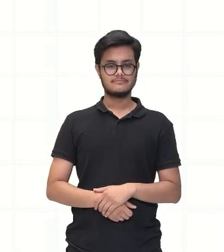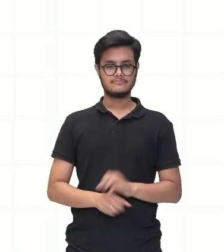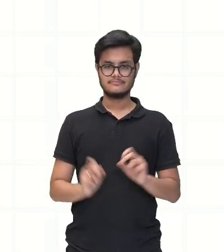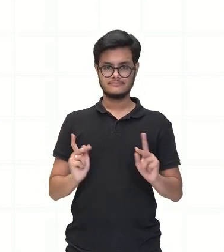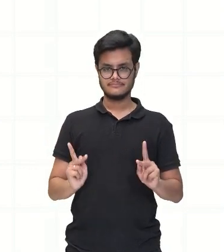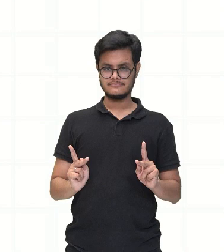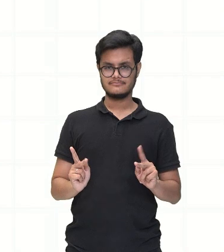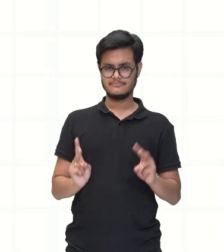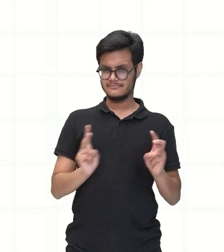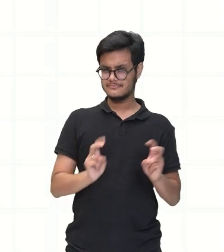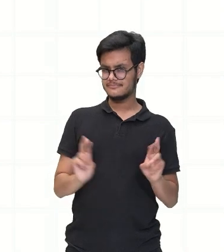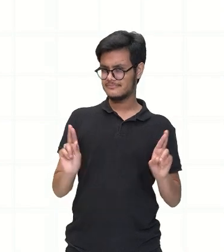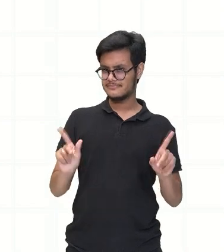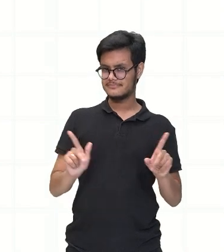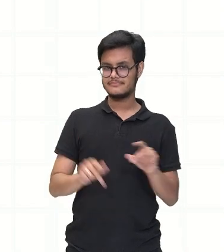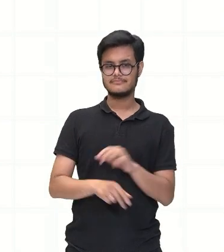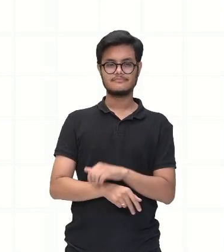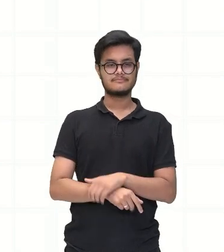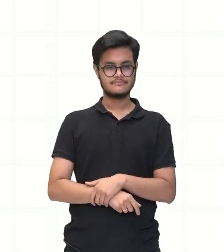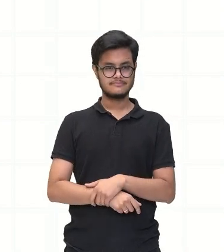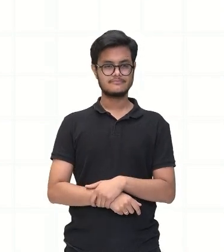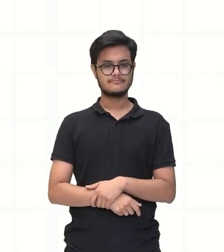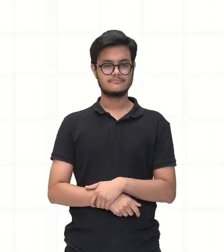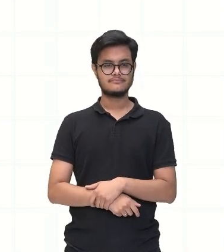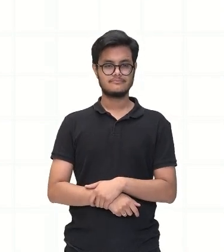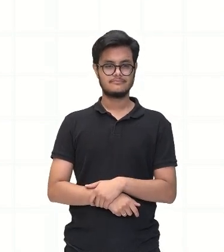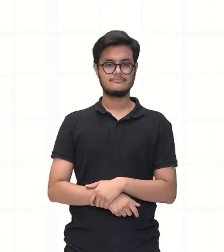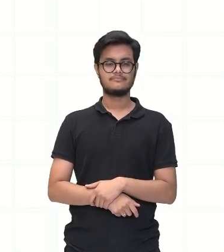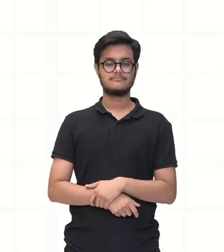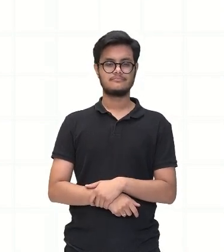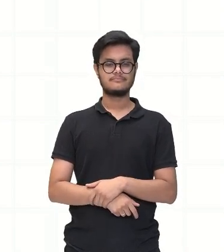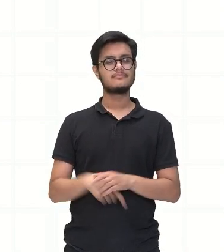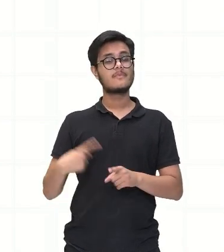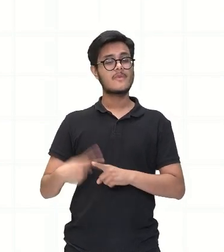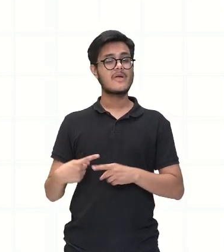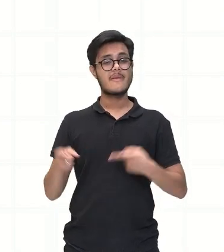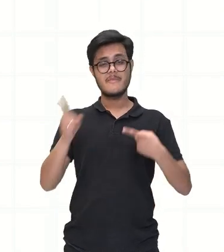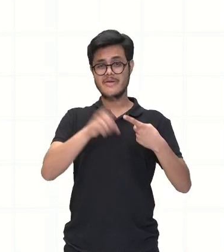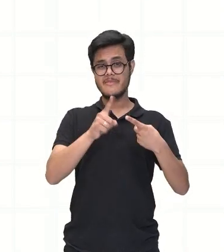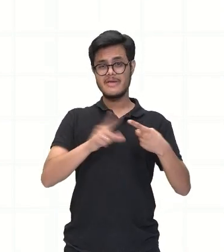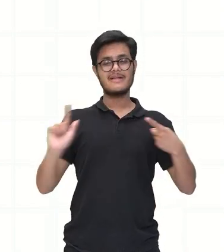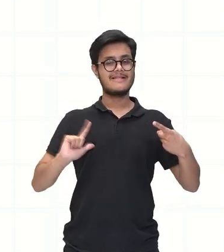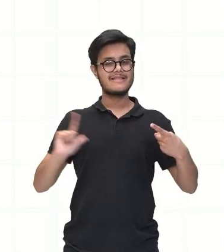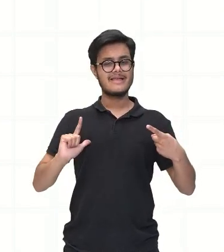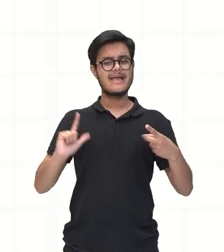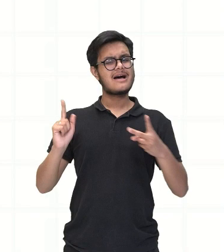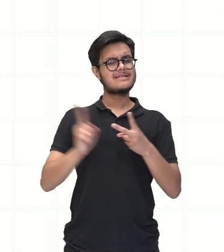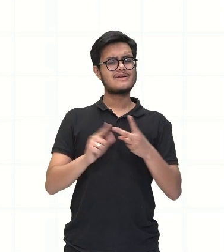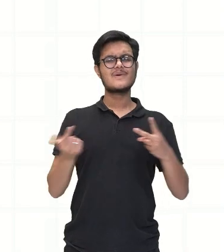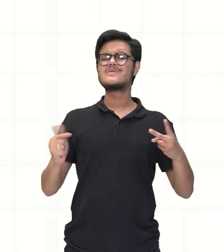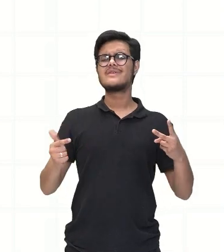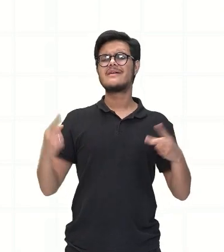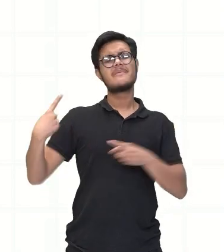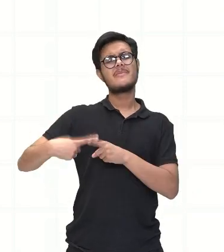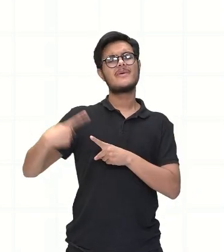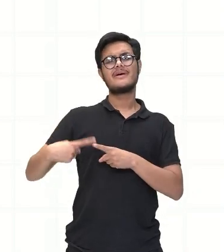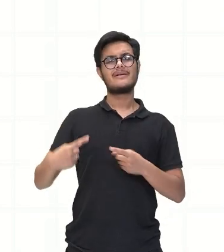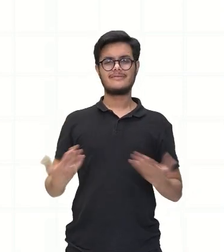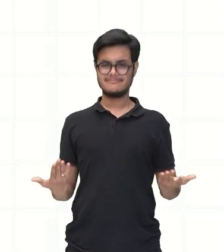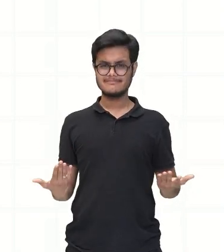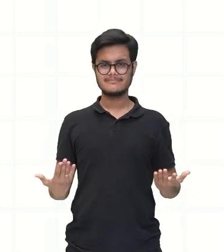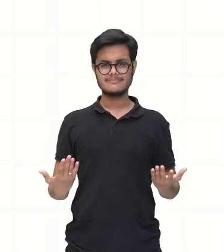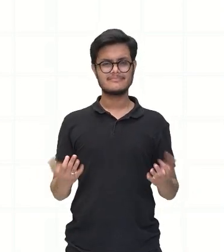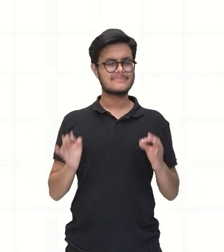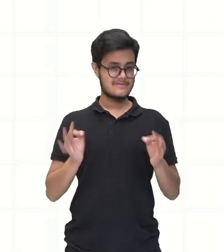aí, qual a diferença para o anti-inflamatório? Por que o anti-inflamatório ele utiliza e o micropigmentação não?